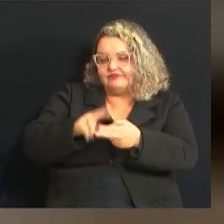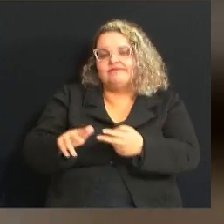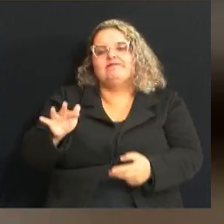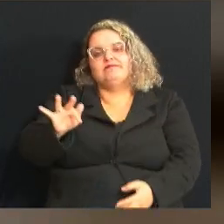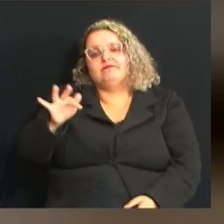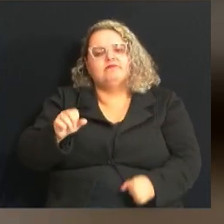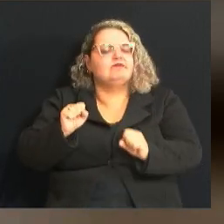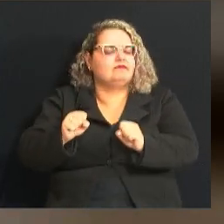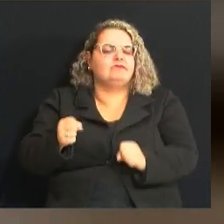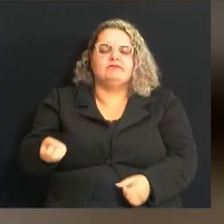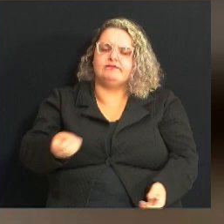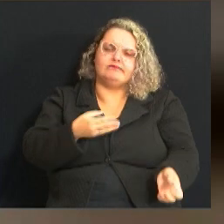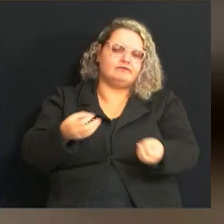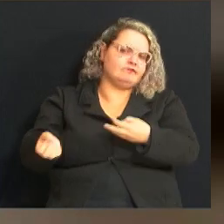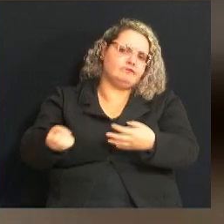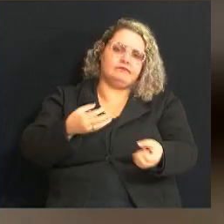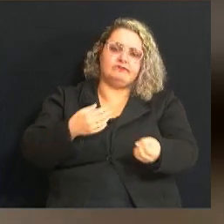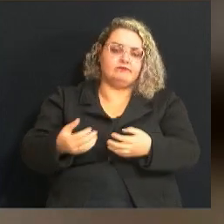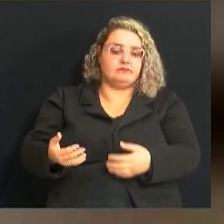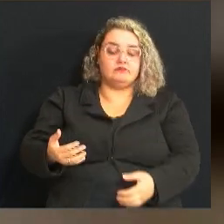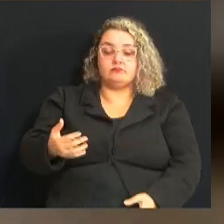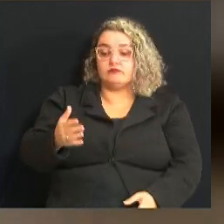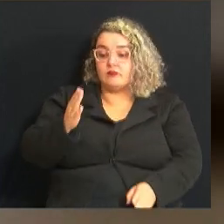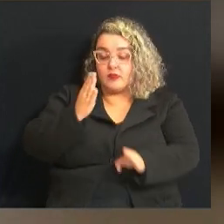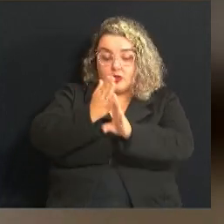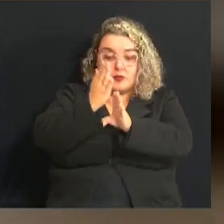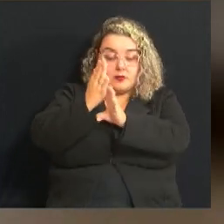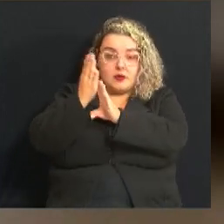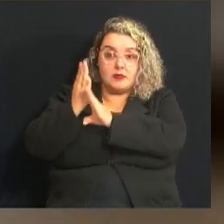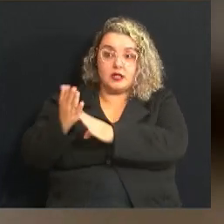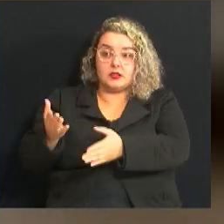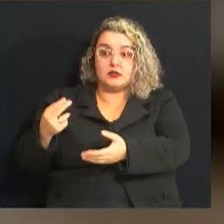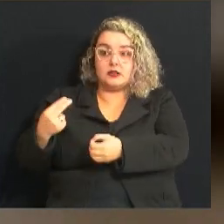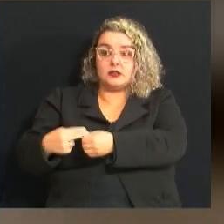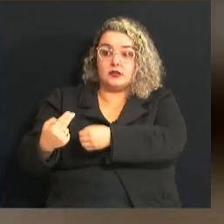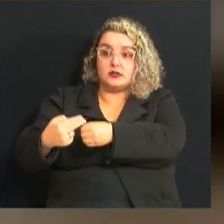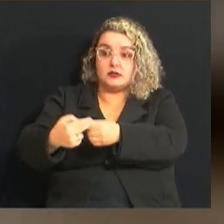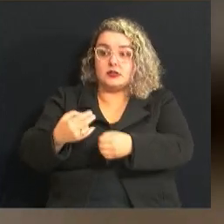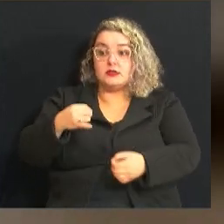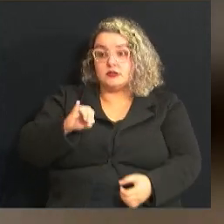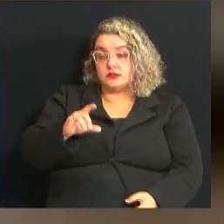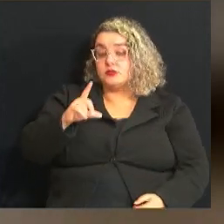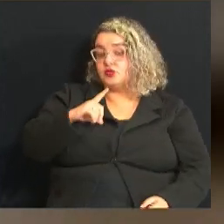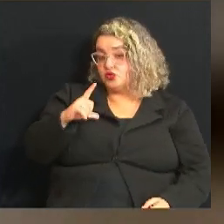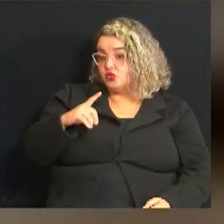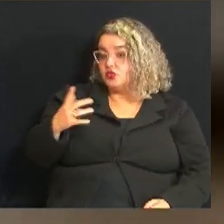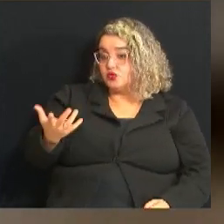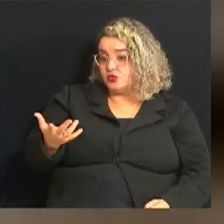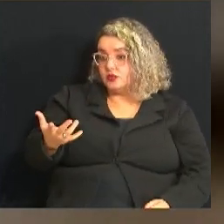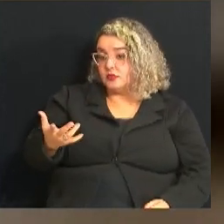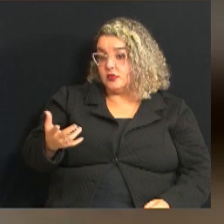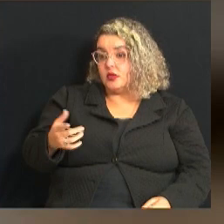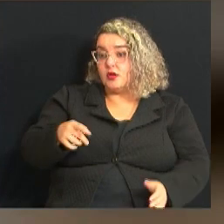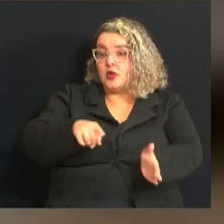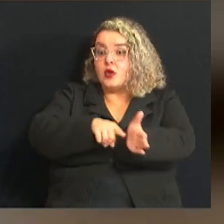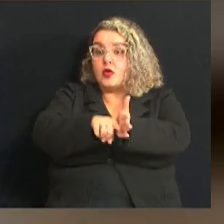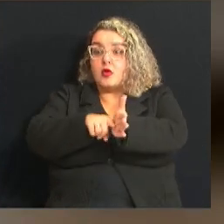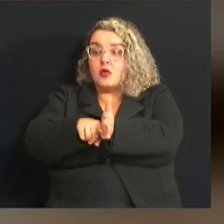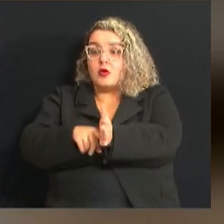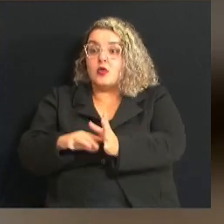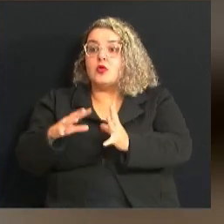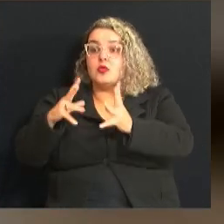inovação, muito mais descoberta dos grupos da Unicamp, se eles tivessem, se os pesquisadores tivessem todo o